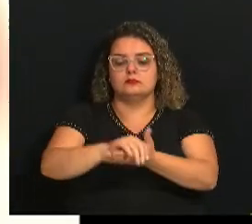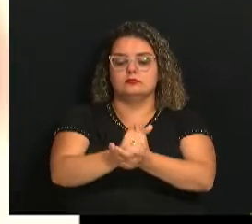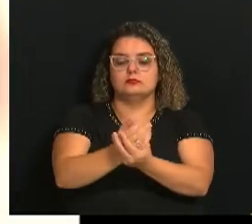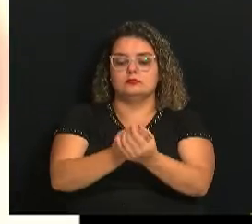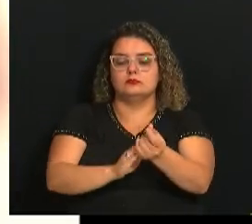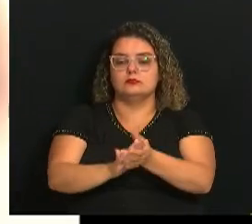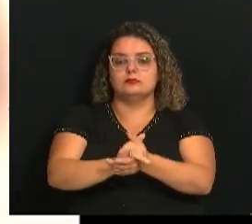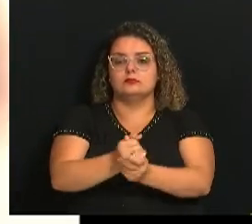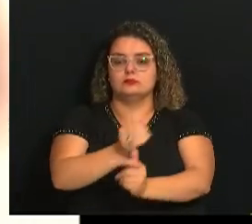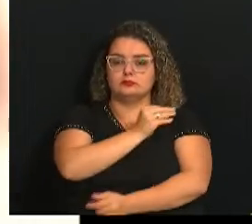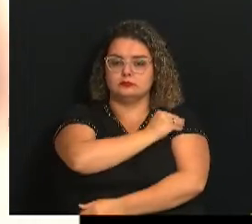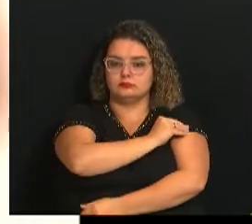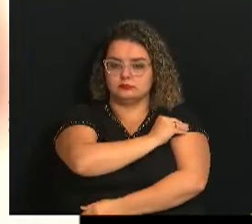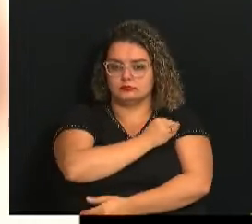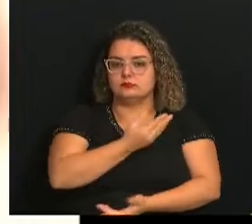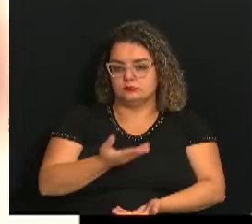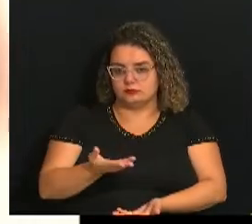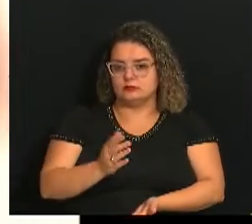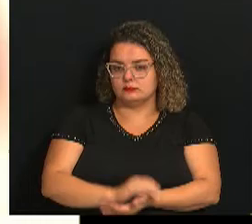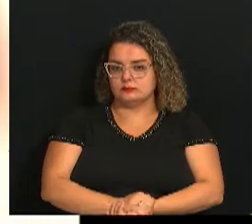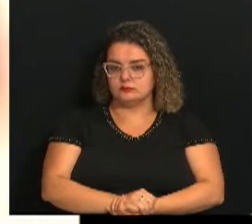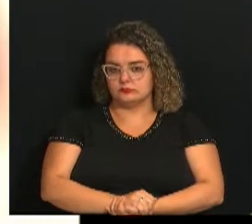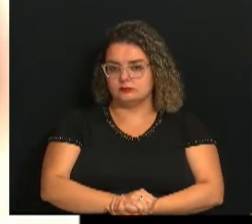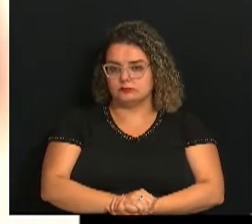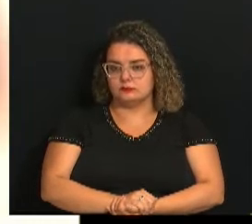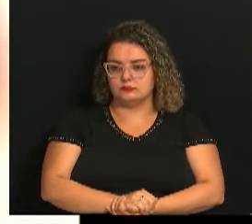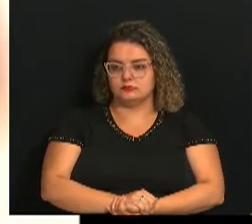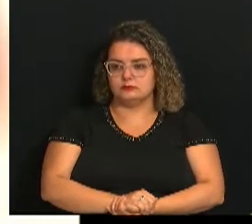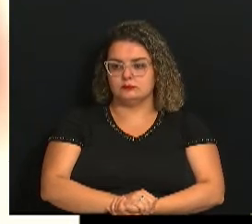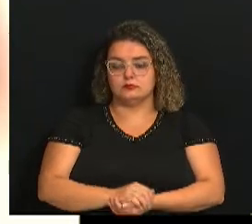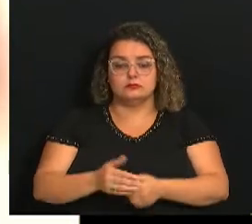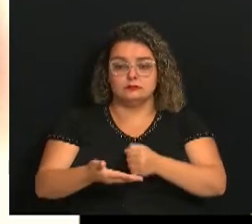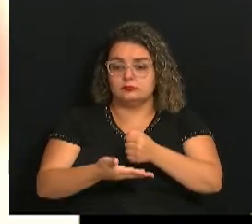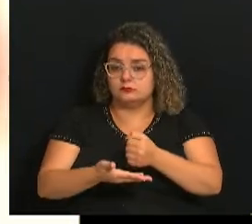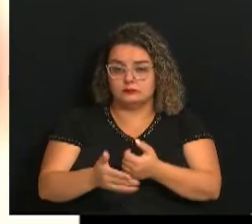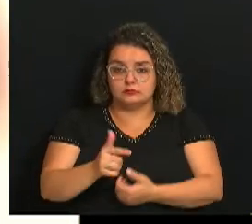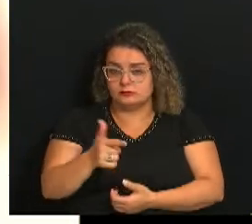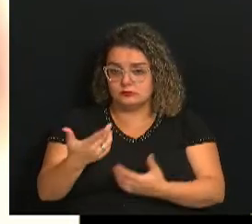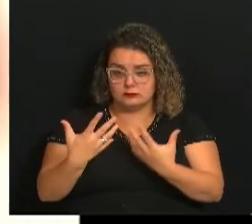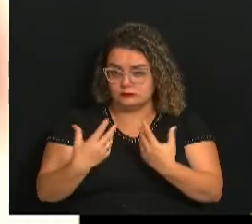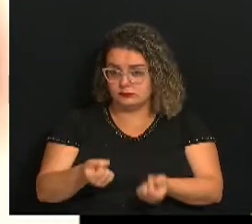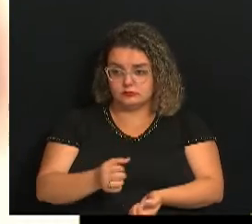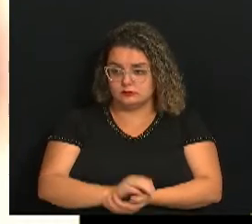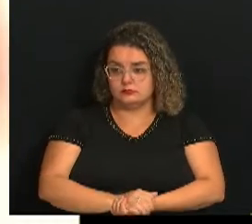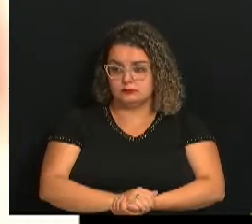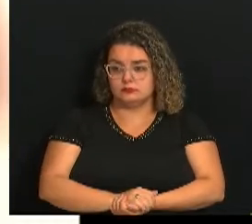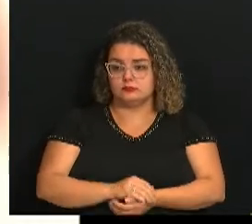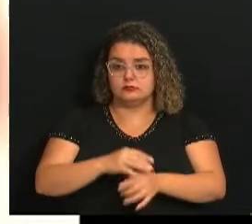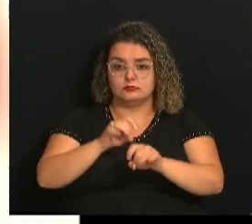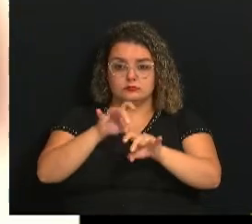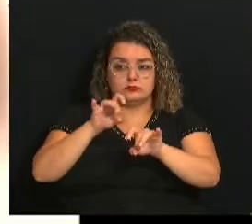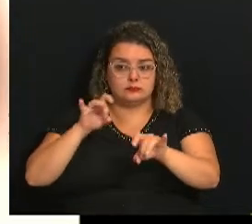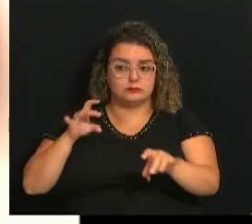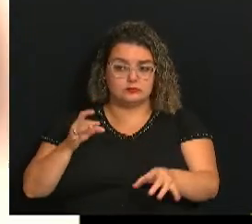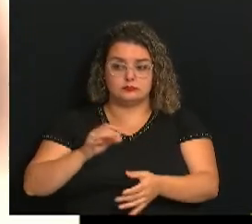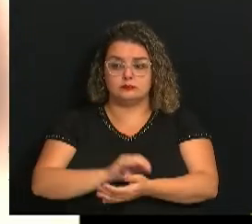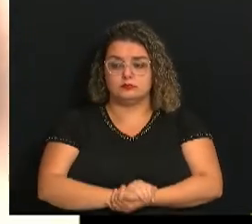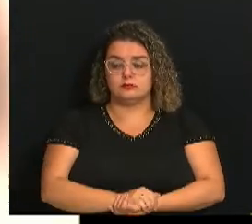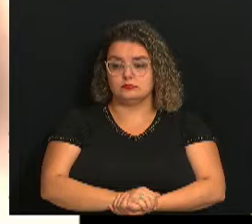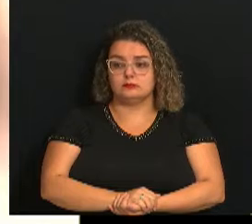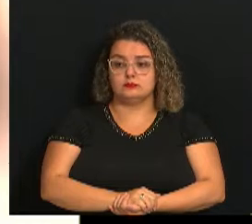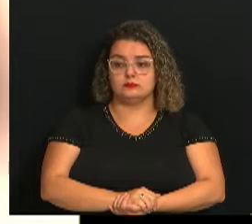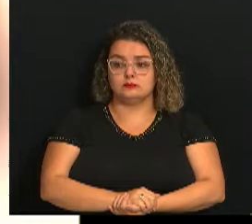né? Também, nos trabalhos online e à distância, quem tem